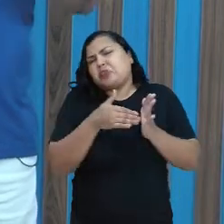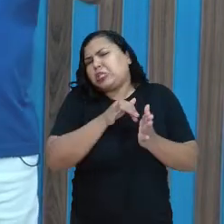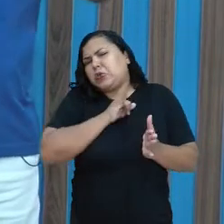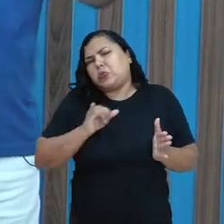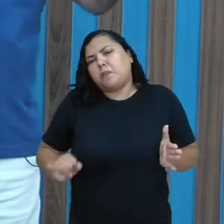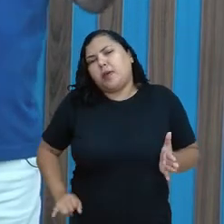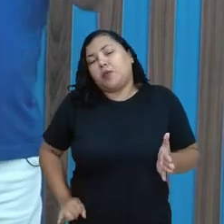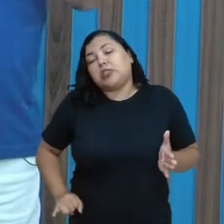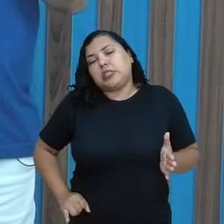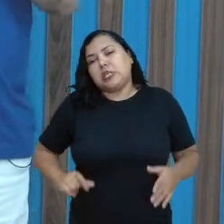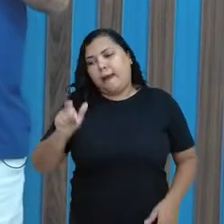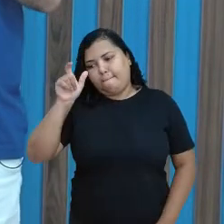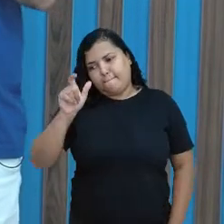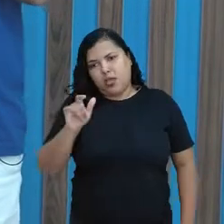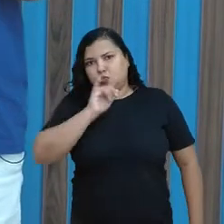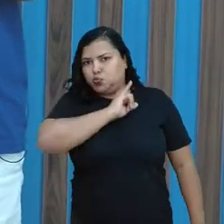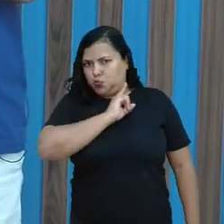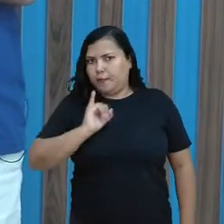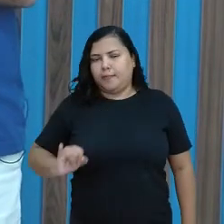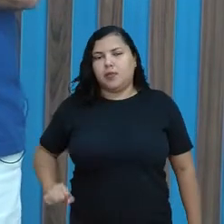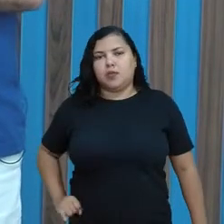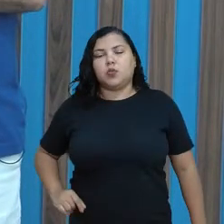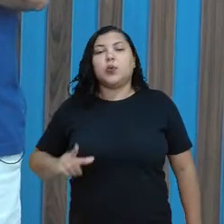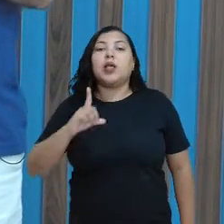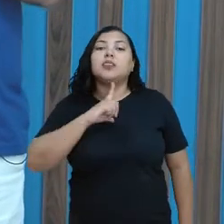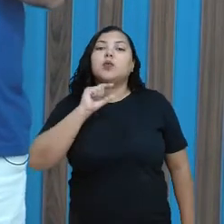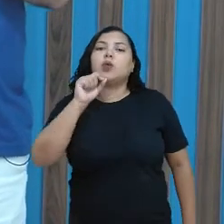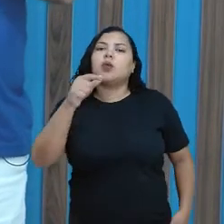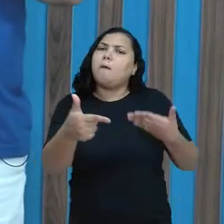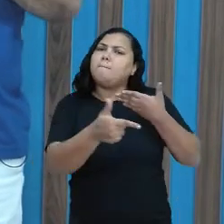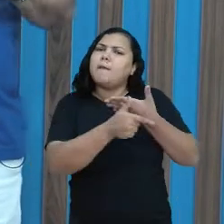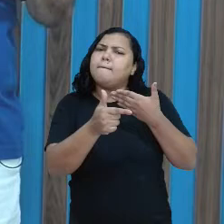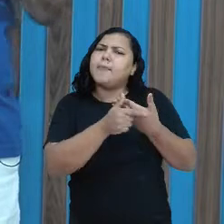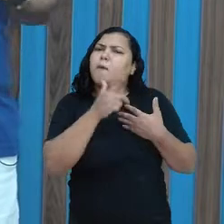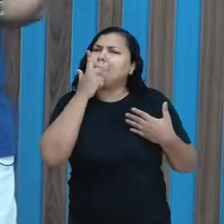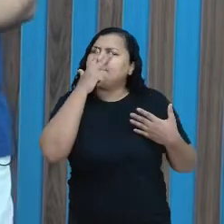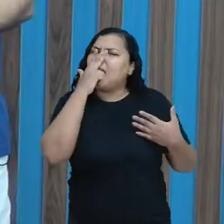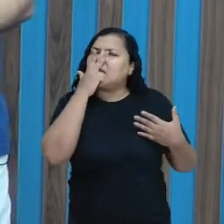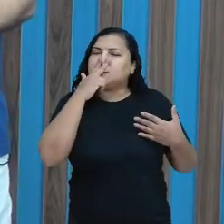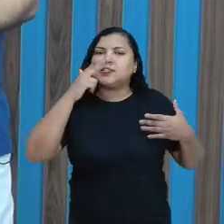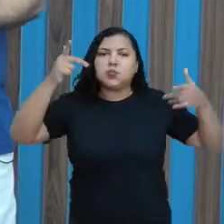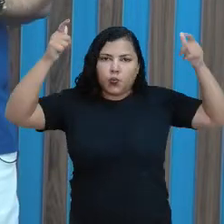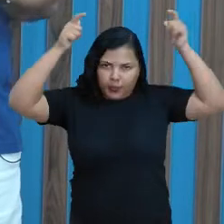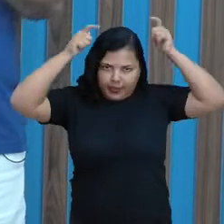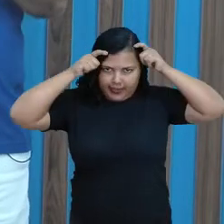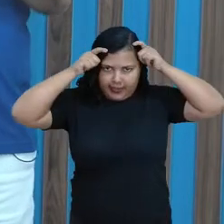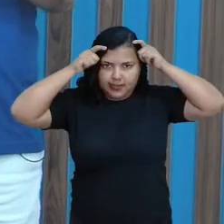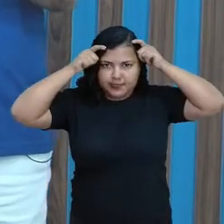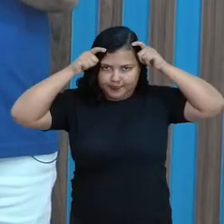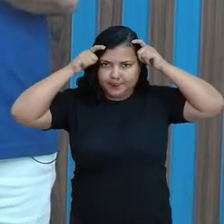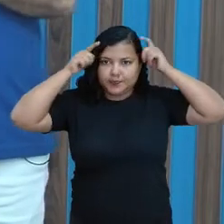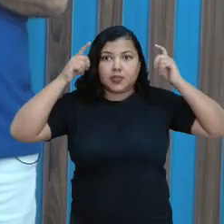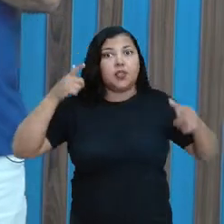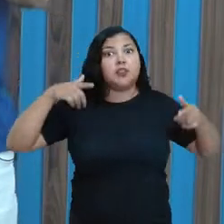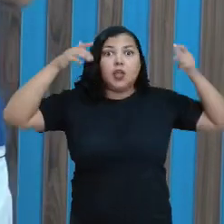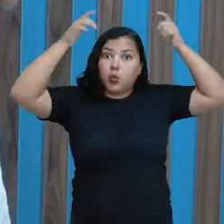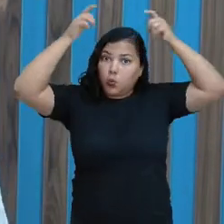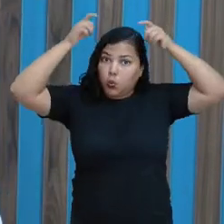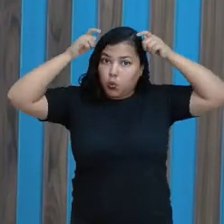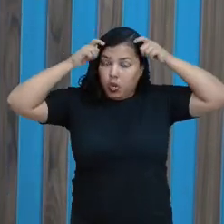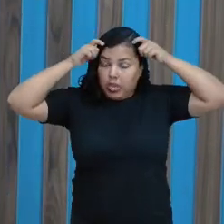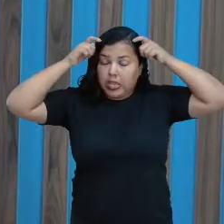tinha um imperador. O imperador, ele tem uma função semelhante à de um rei. Então, o rei,